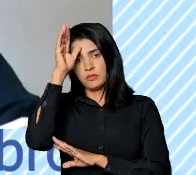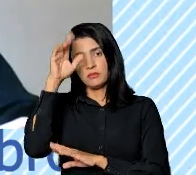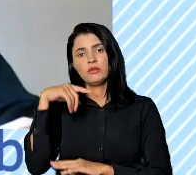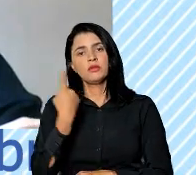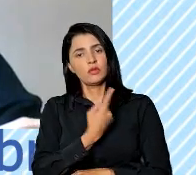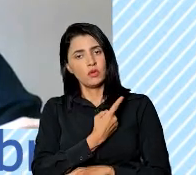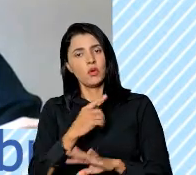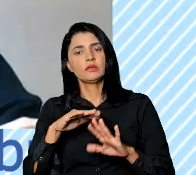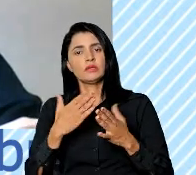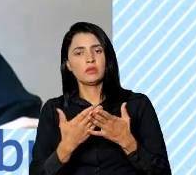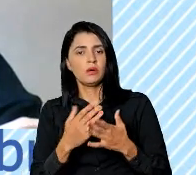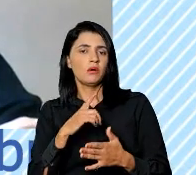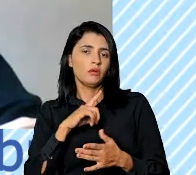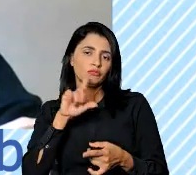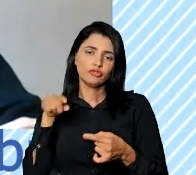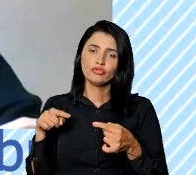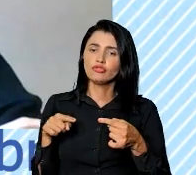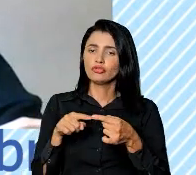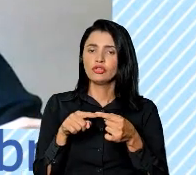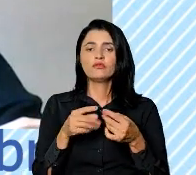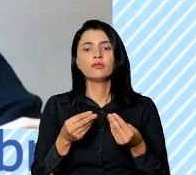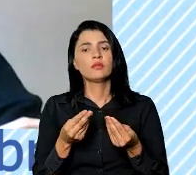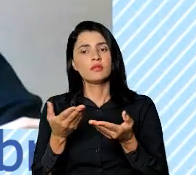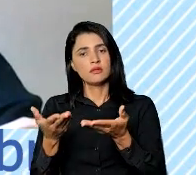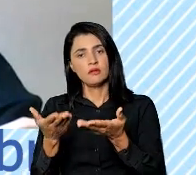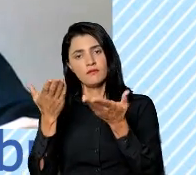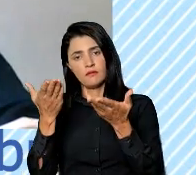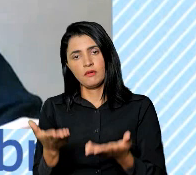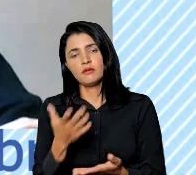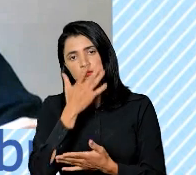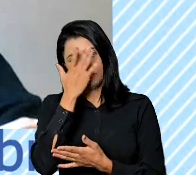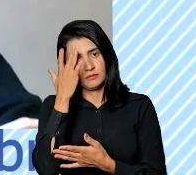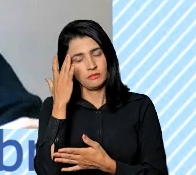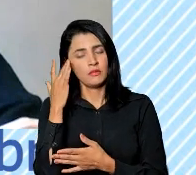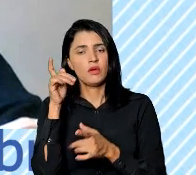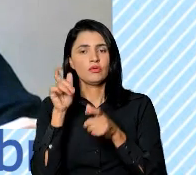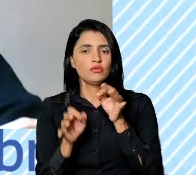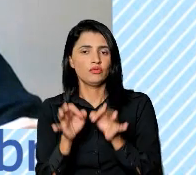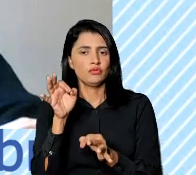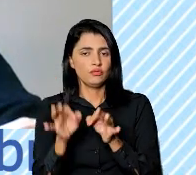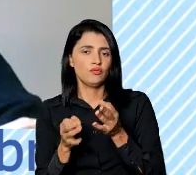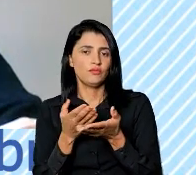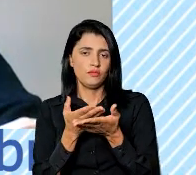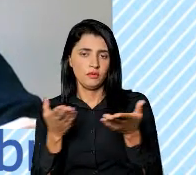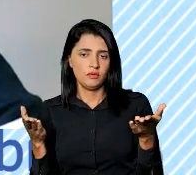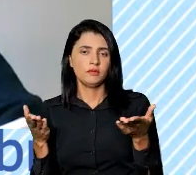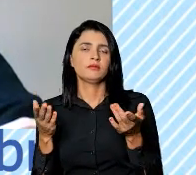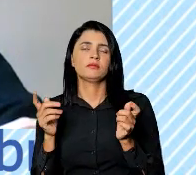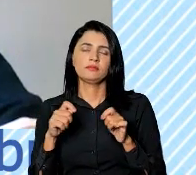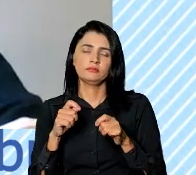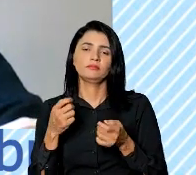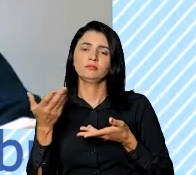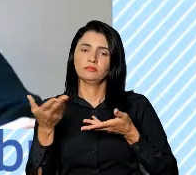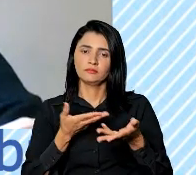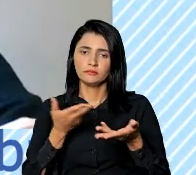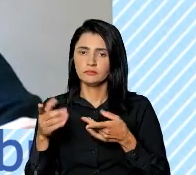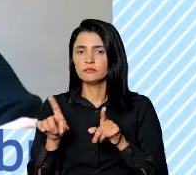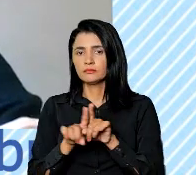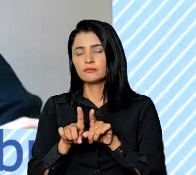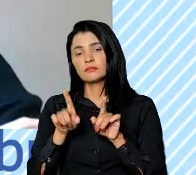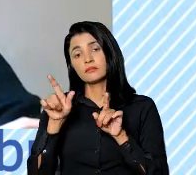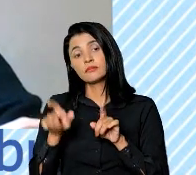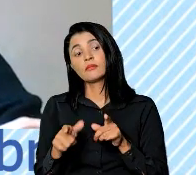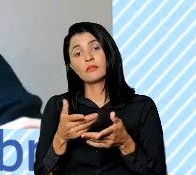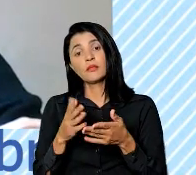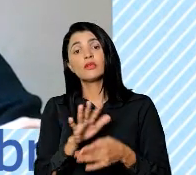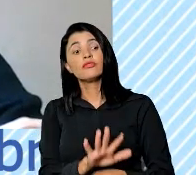escola pretende levar ao nosso público, aos nossos magistrados, aos nossos servidores e ao público